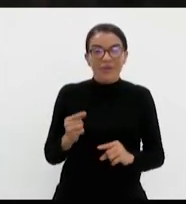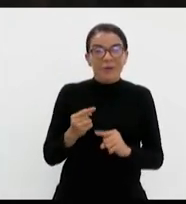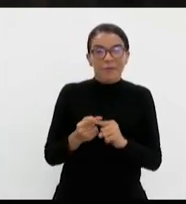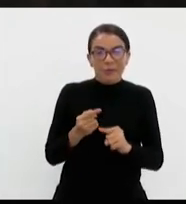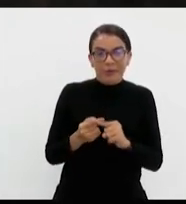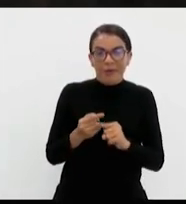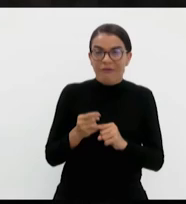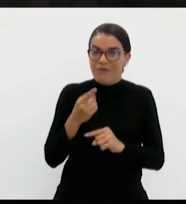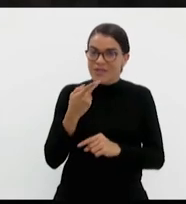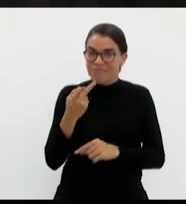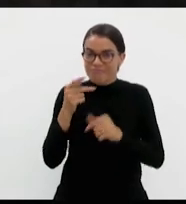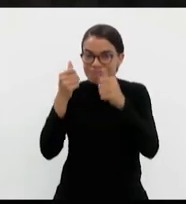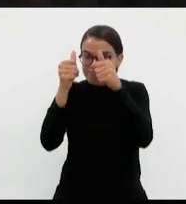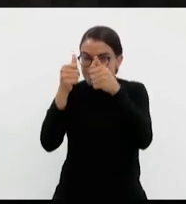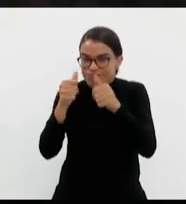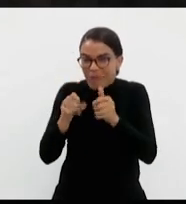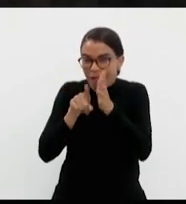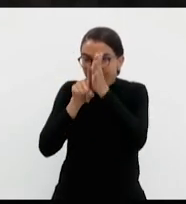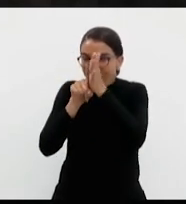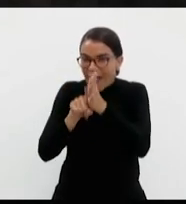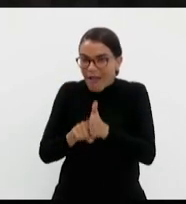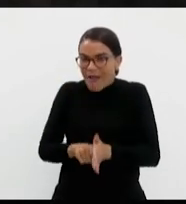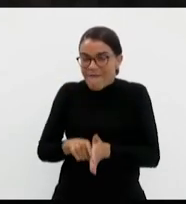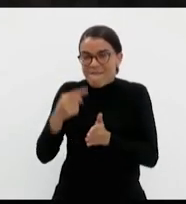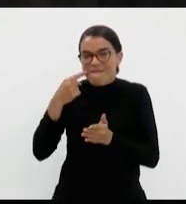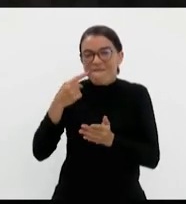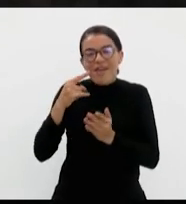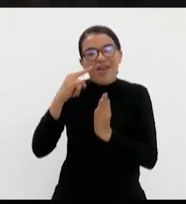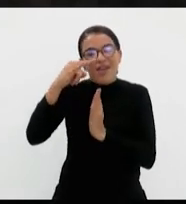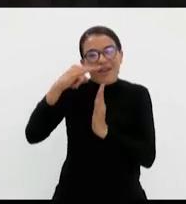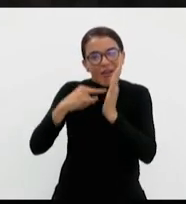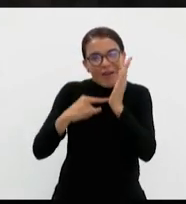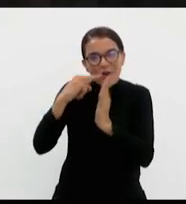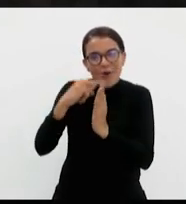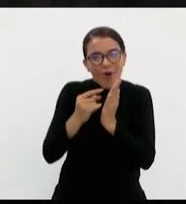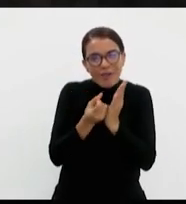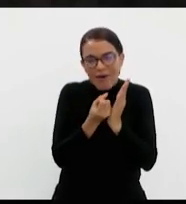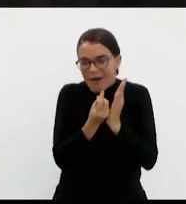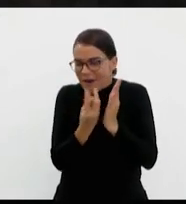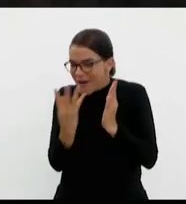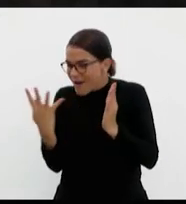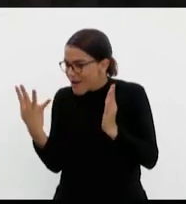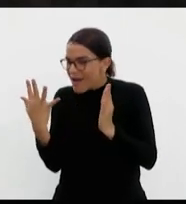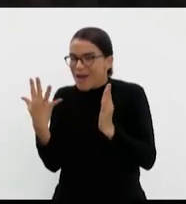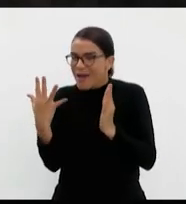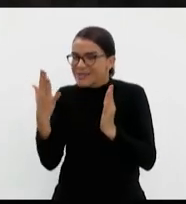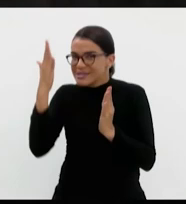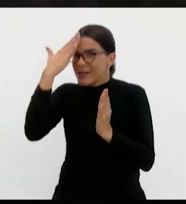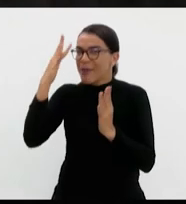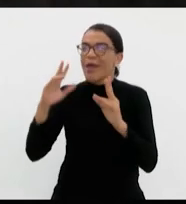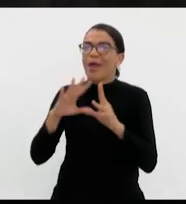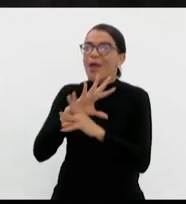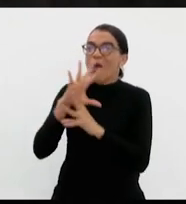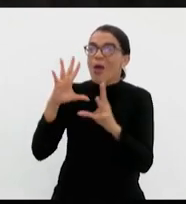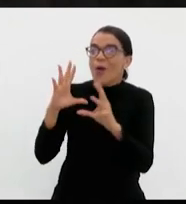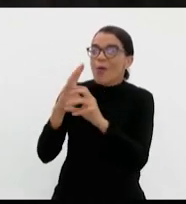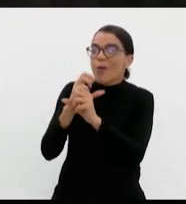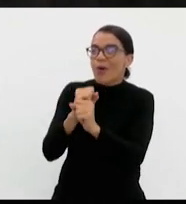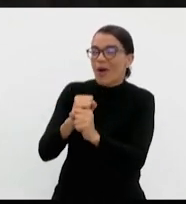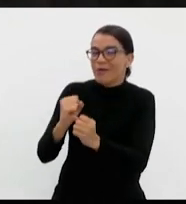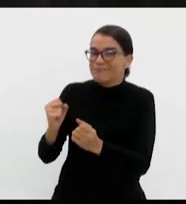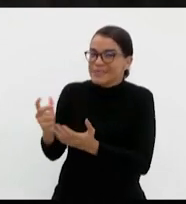basta você examinar o número de contas para saber qual era o faturamento da SEDAE antes da